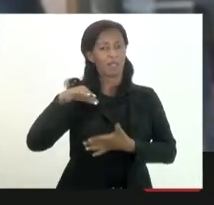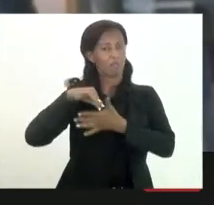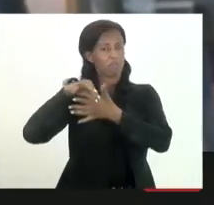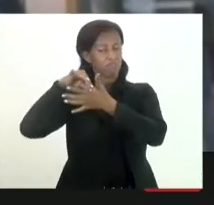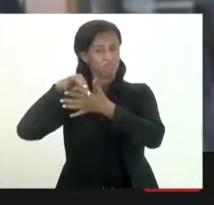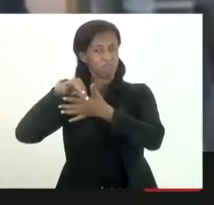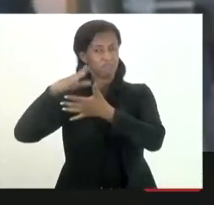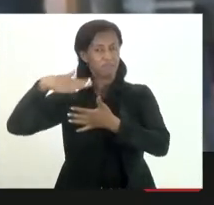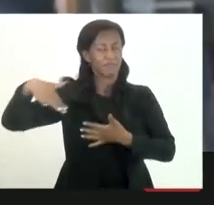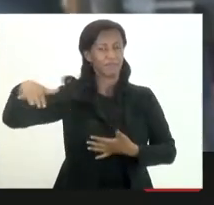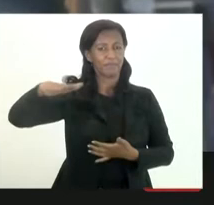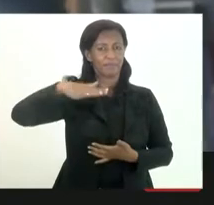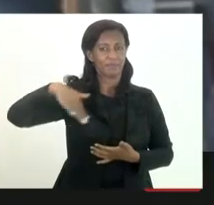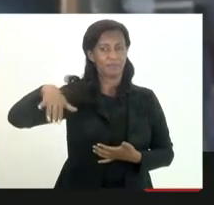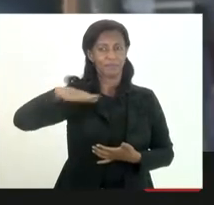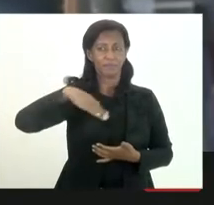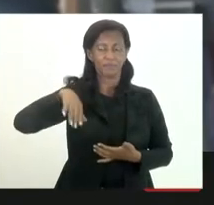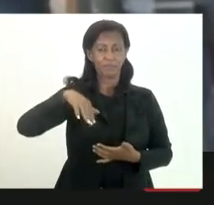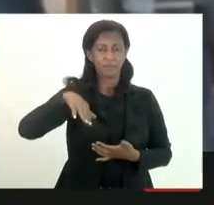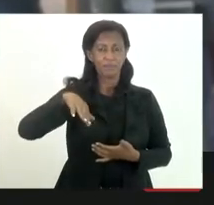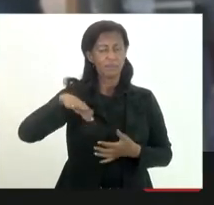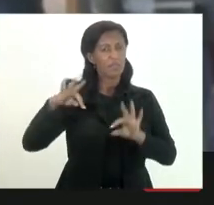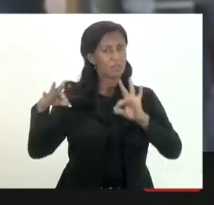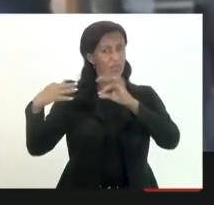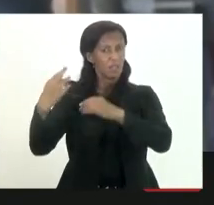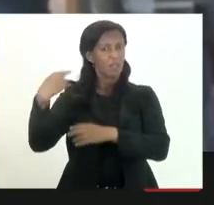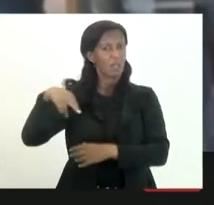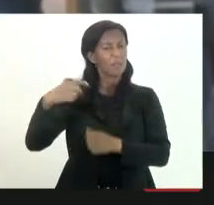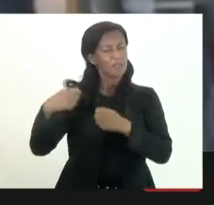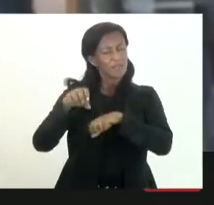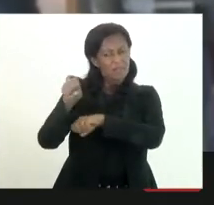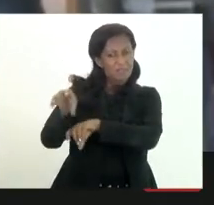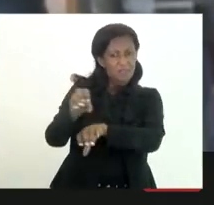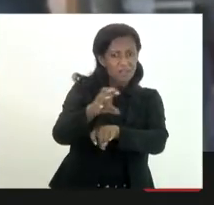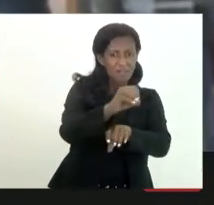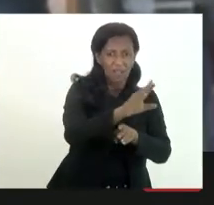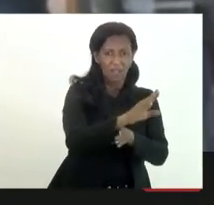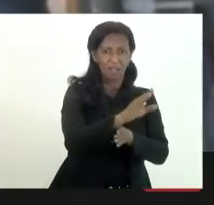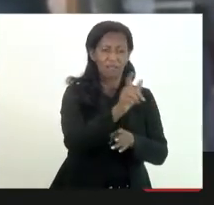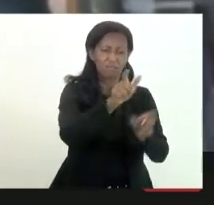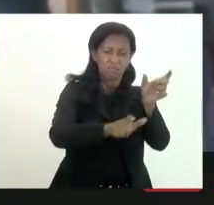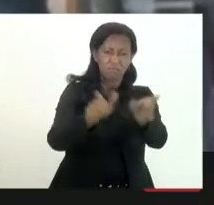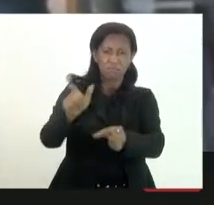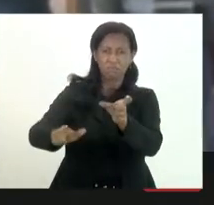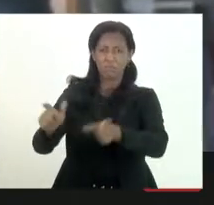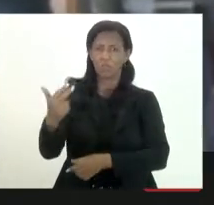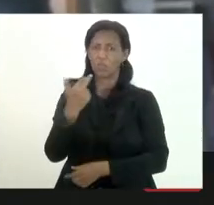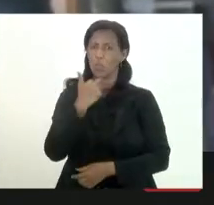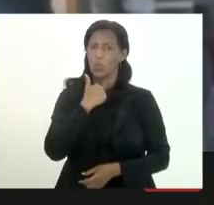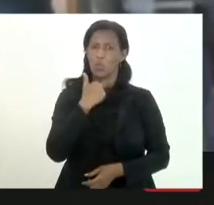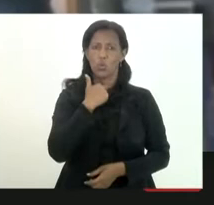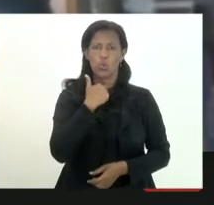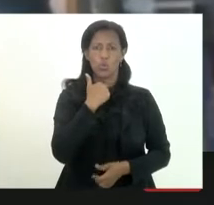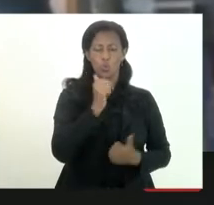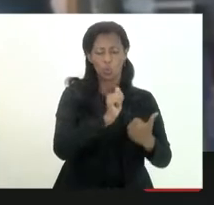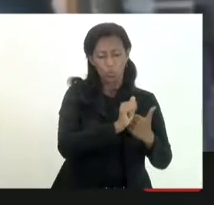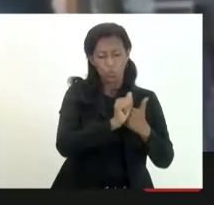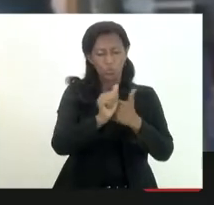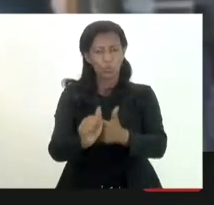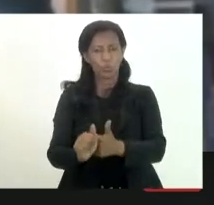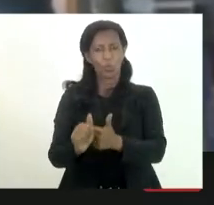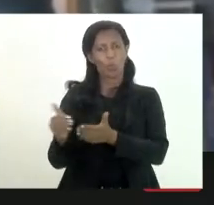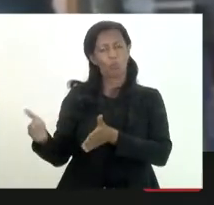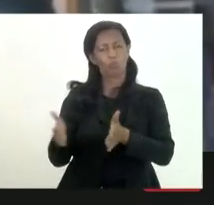liderança, as lideranças religiosas devem ensinar aos seus fiéis que não devemos seguir esse